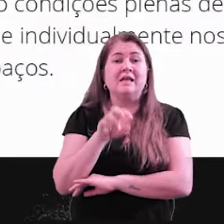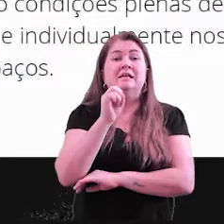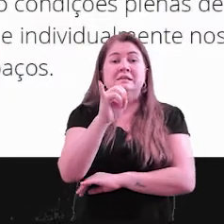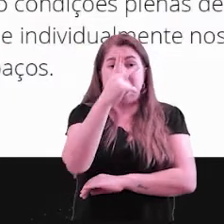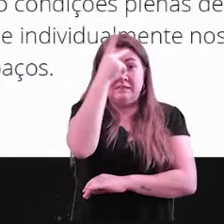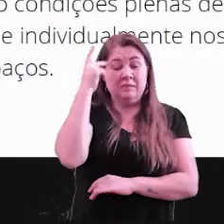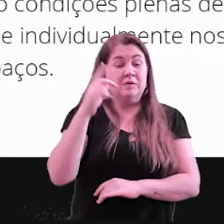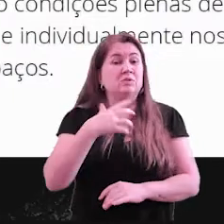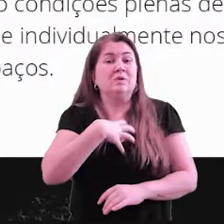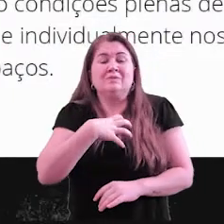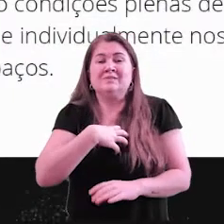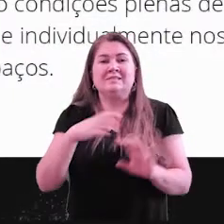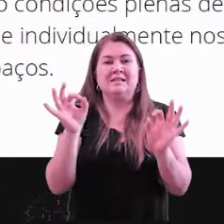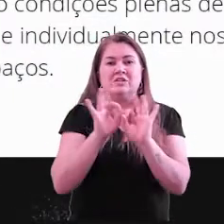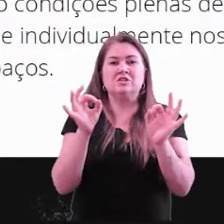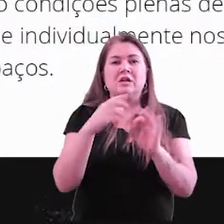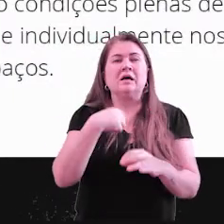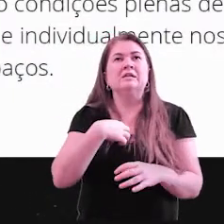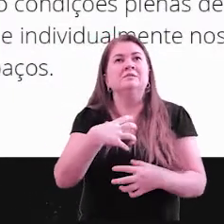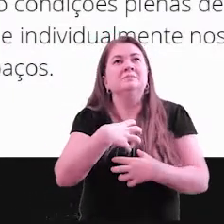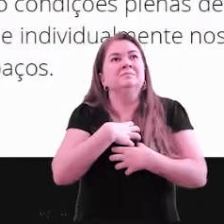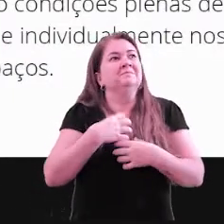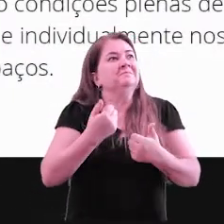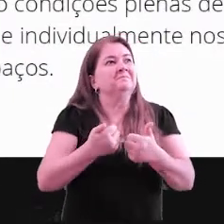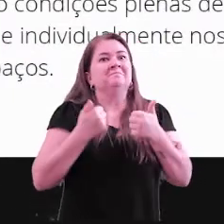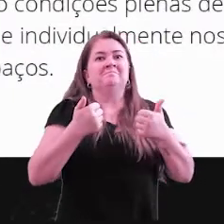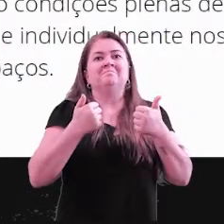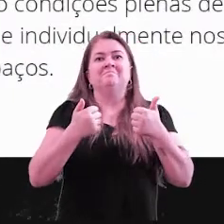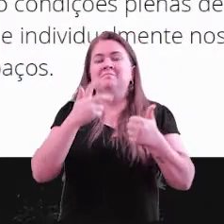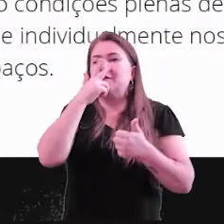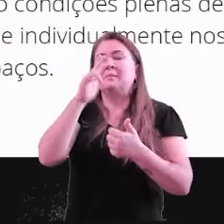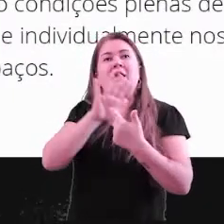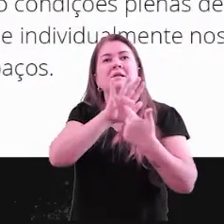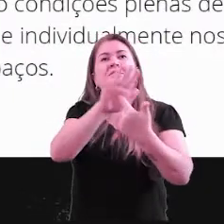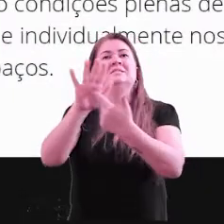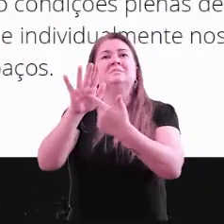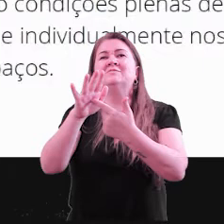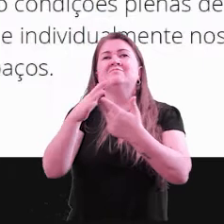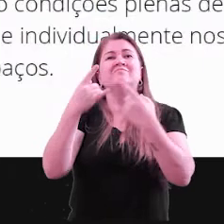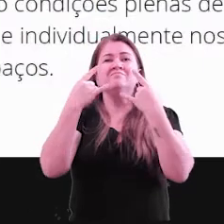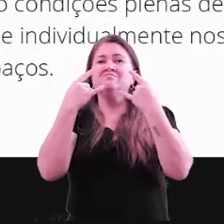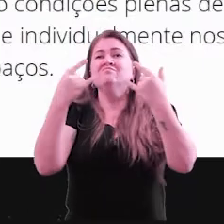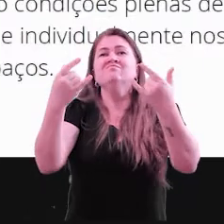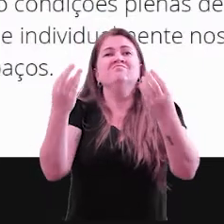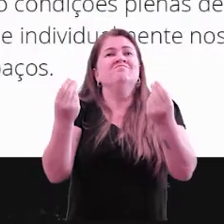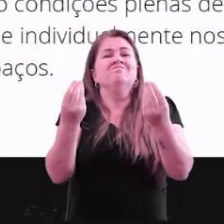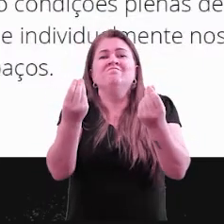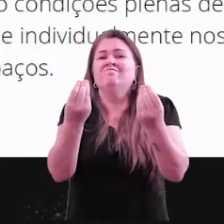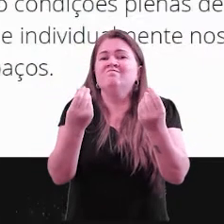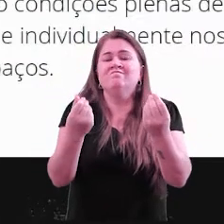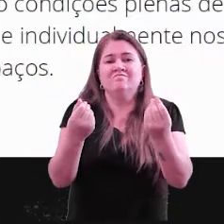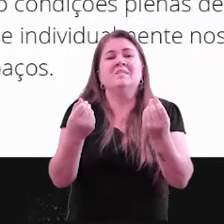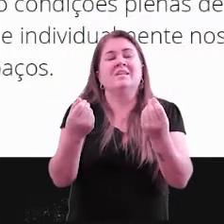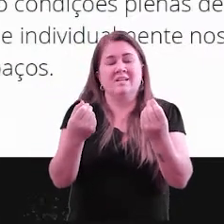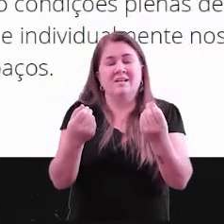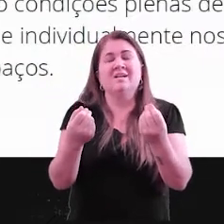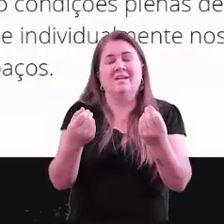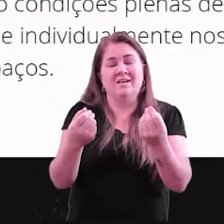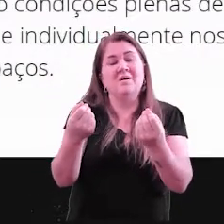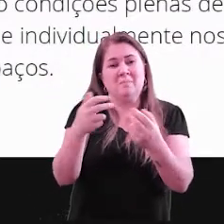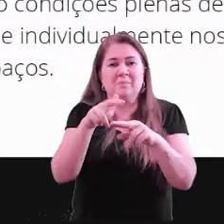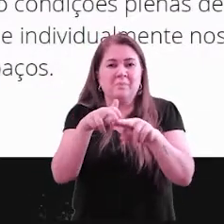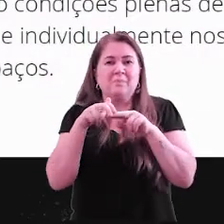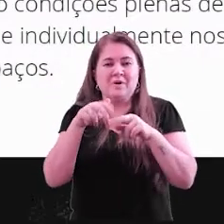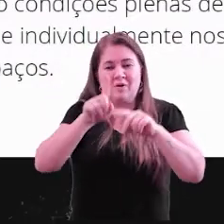a exposição não é convidativa, ela não é compreensível, a partir dos elementos que compõem essa exposição,